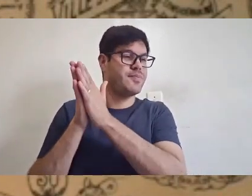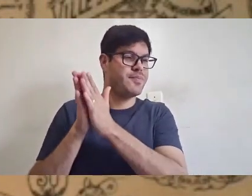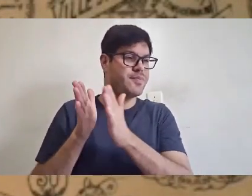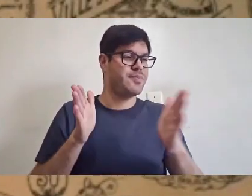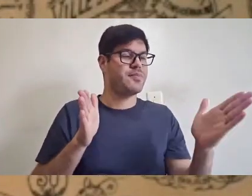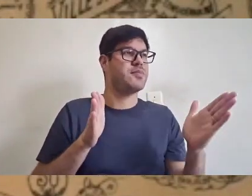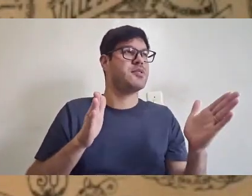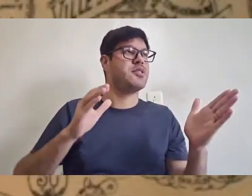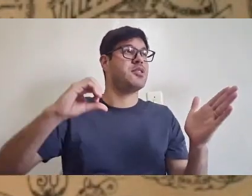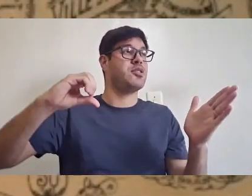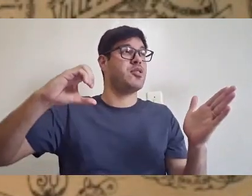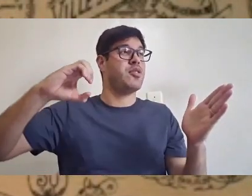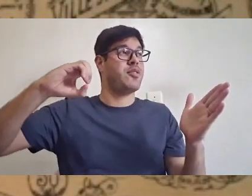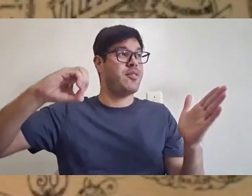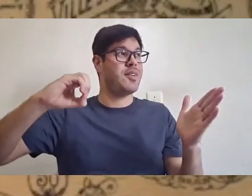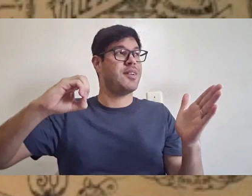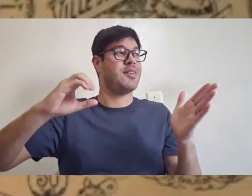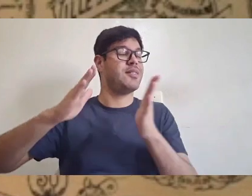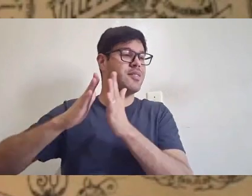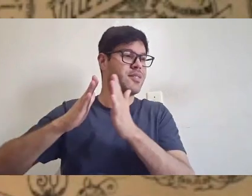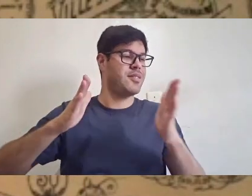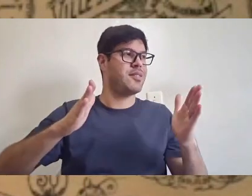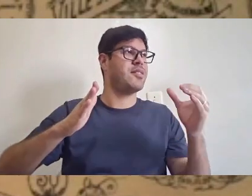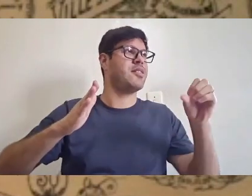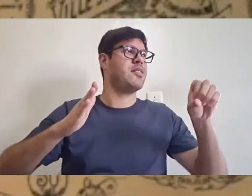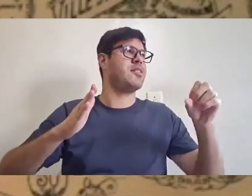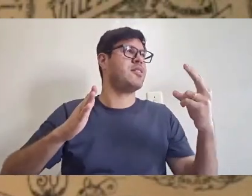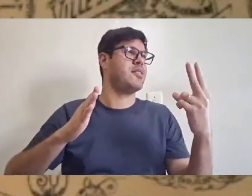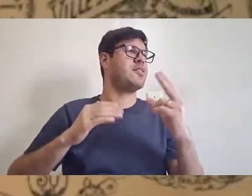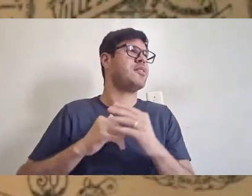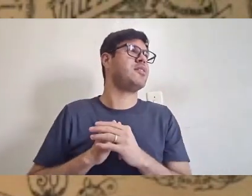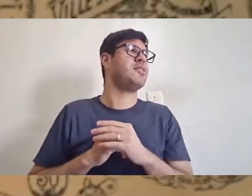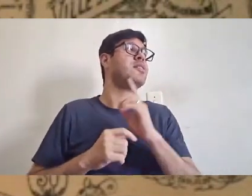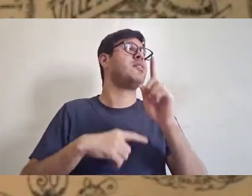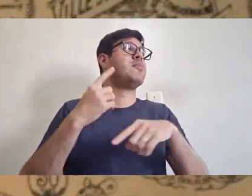a 92 e de 16 a